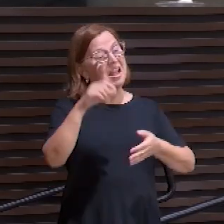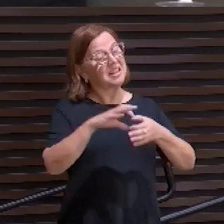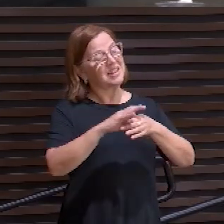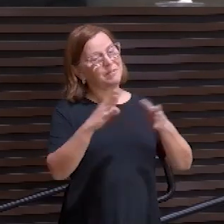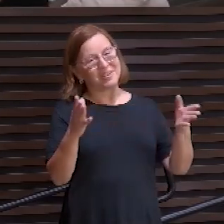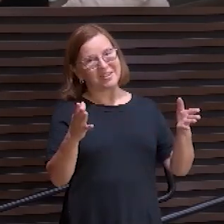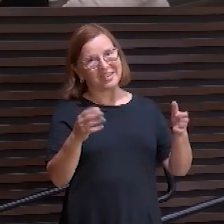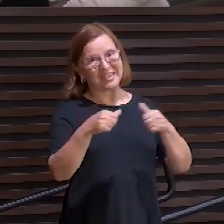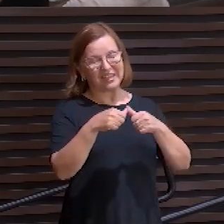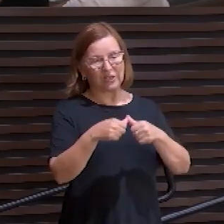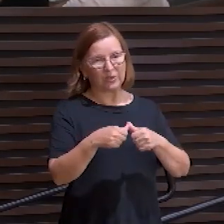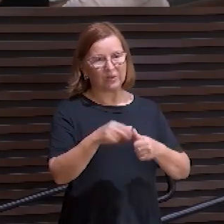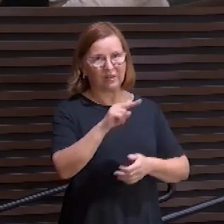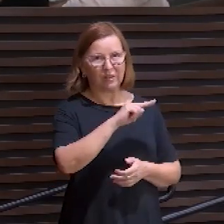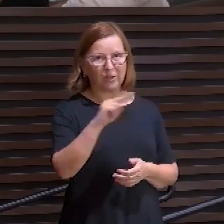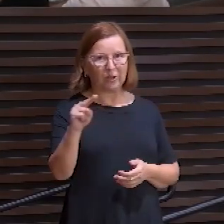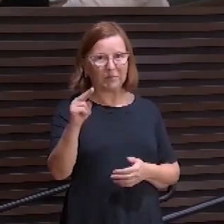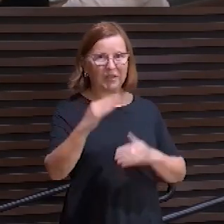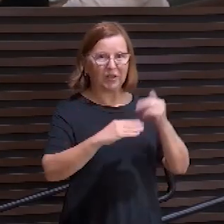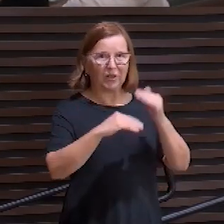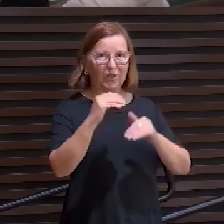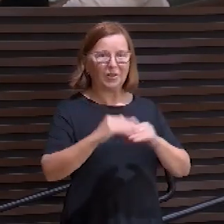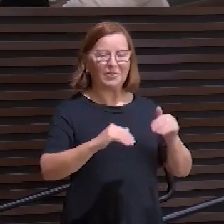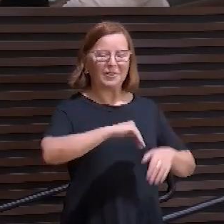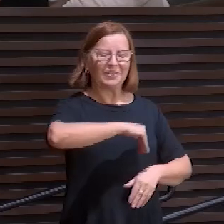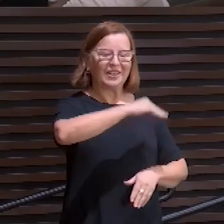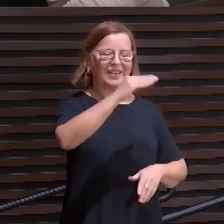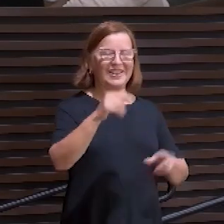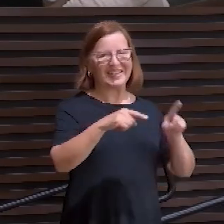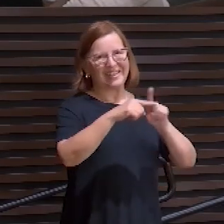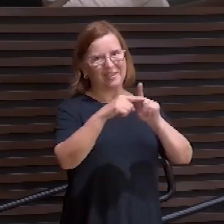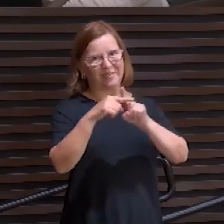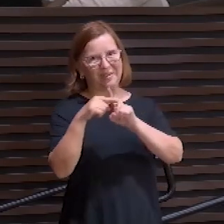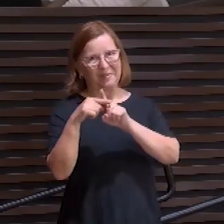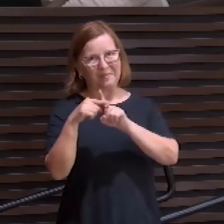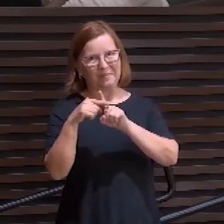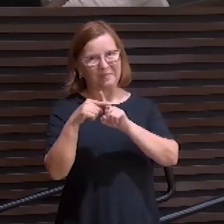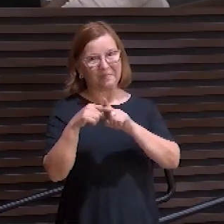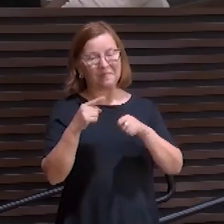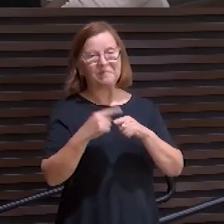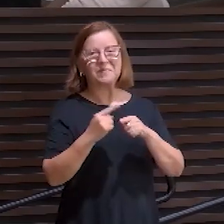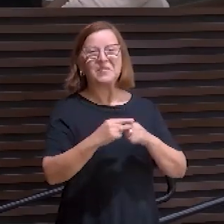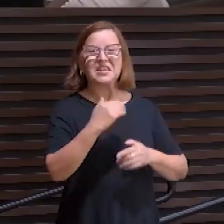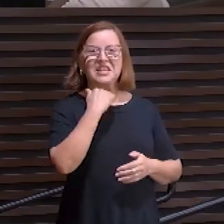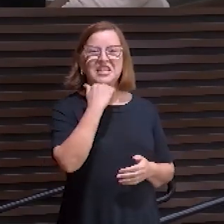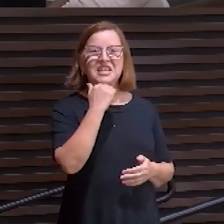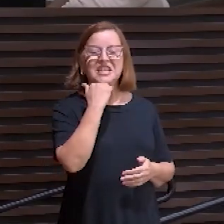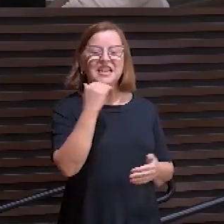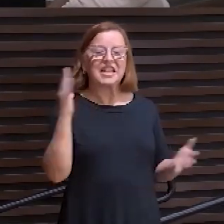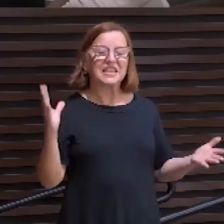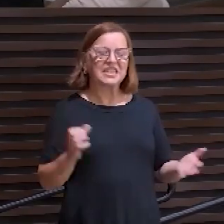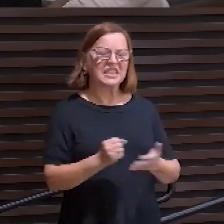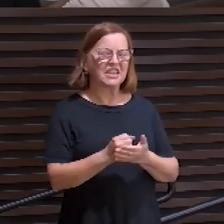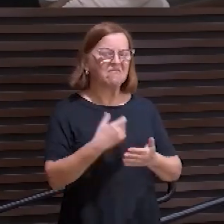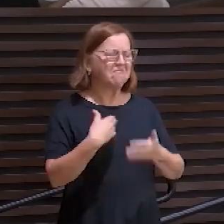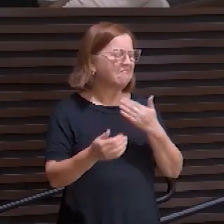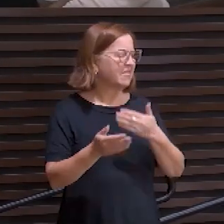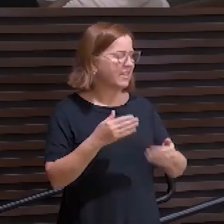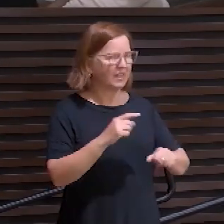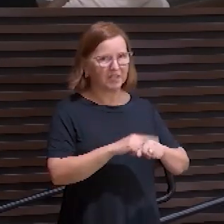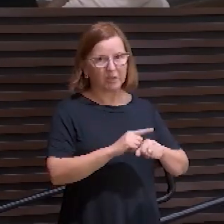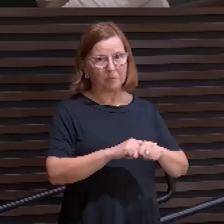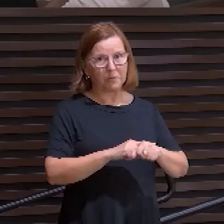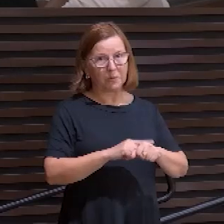Isto chama-se obra do Calvário. Porque ninguém é salvo em qualquer tempo que